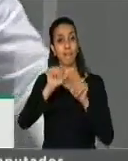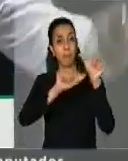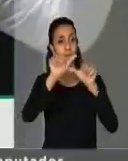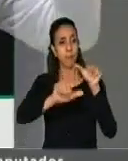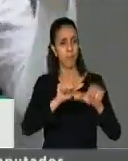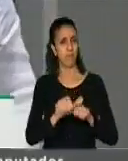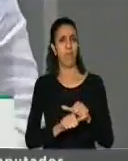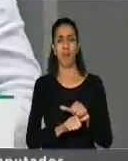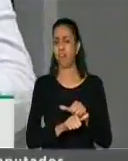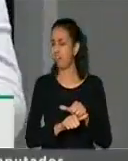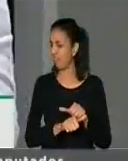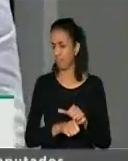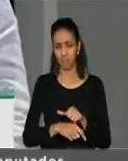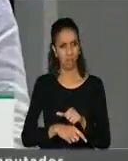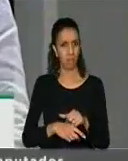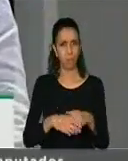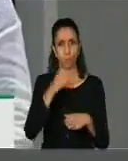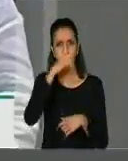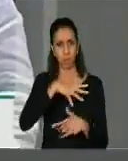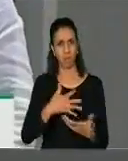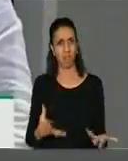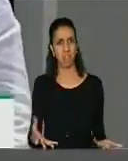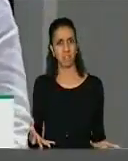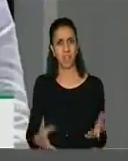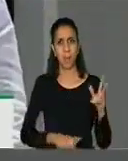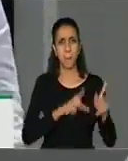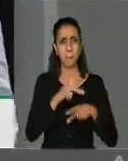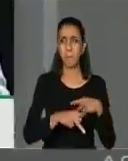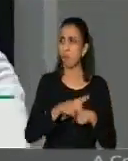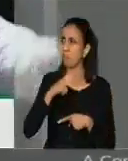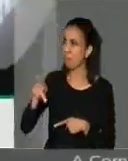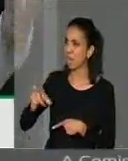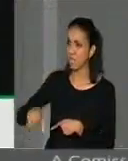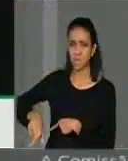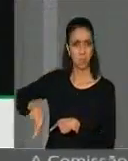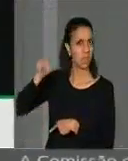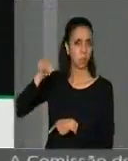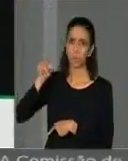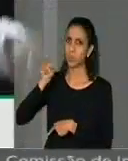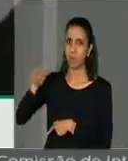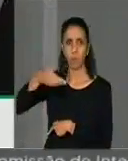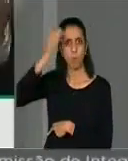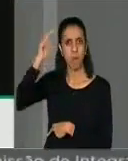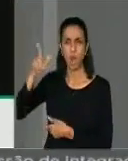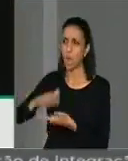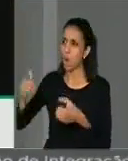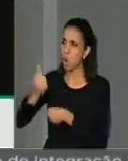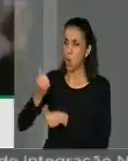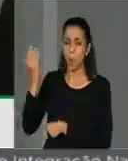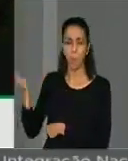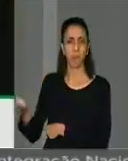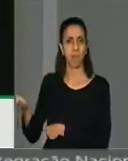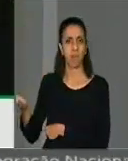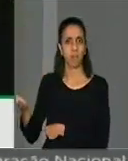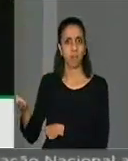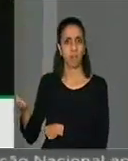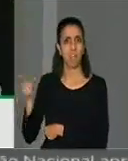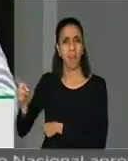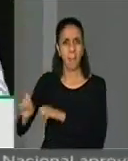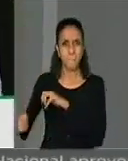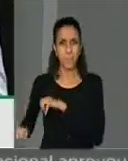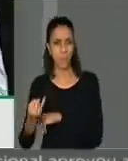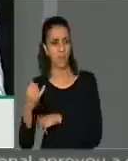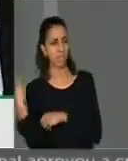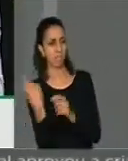infames desse governo ilegítimo, golpista, que tira o suor e o